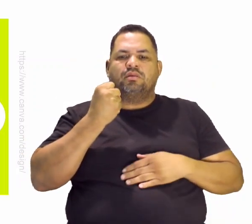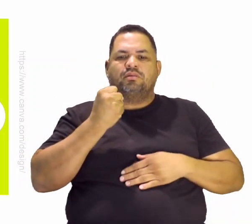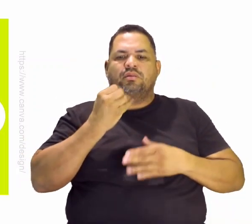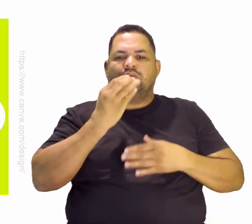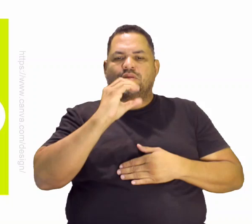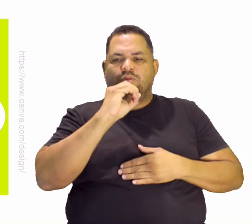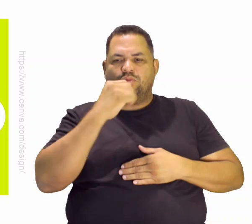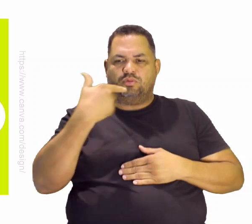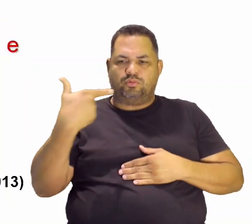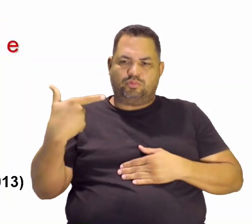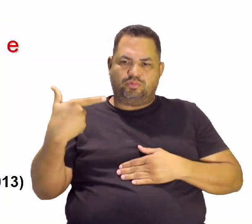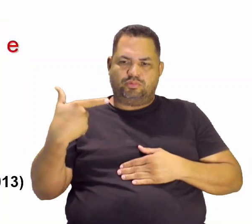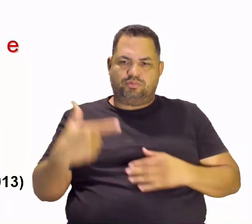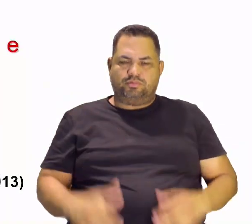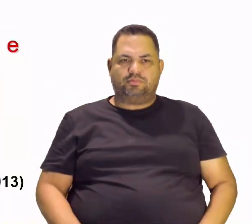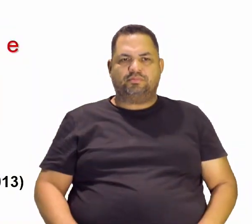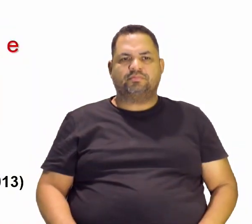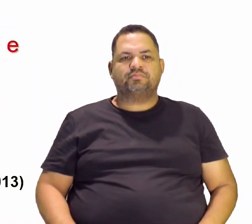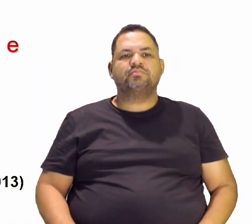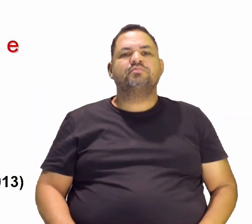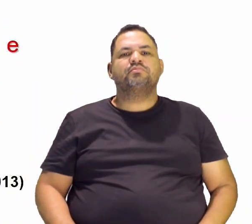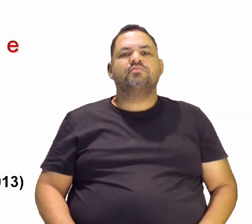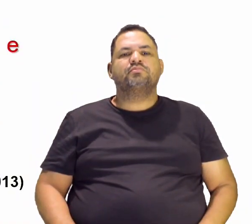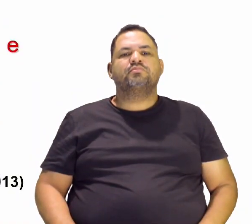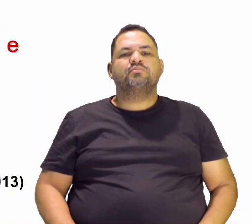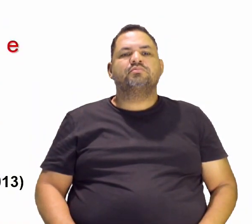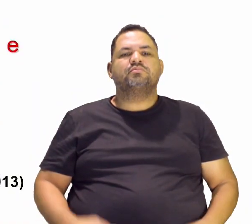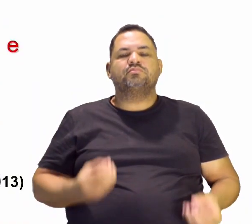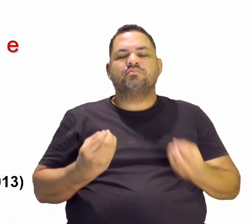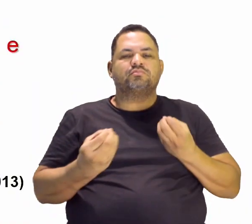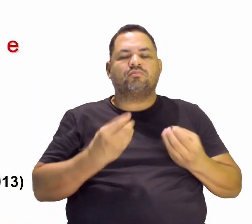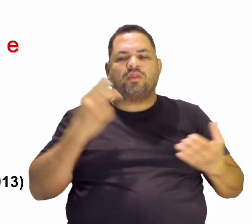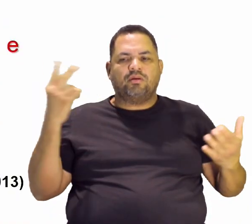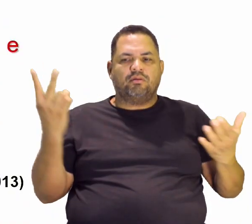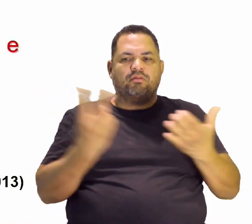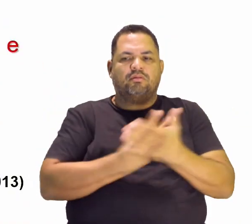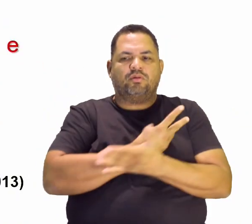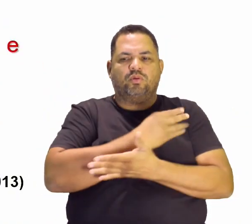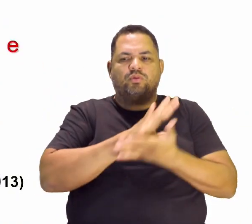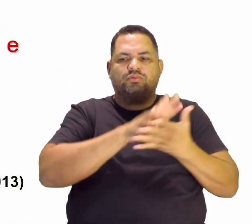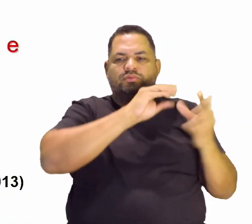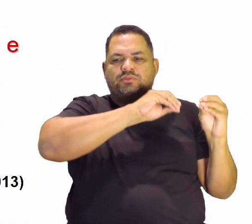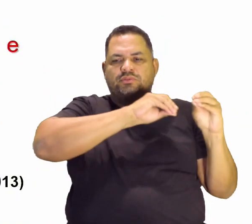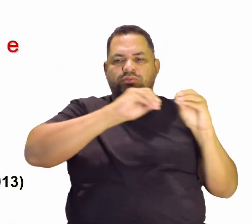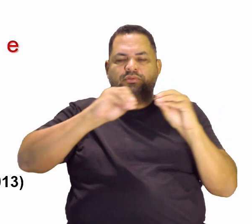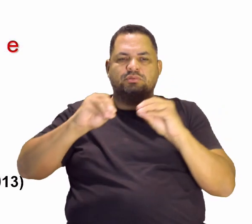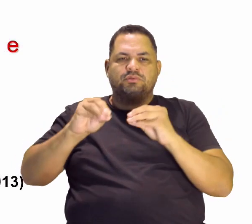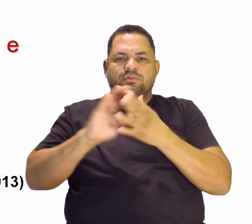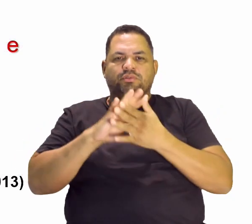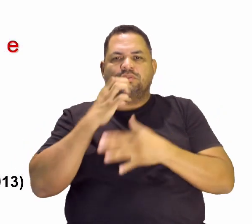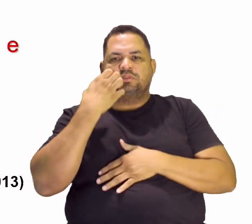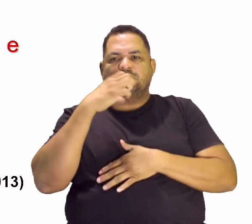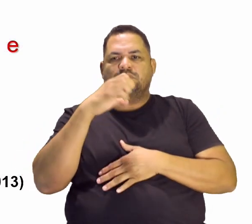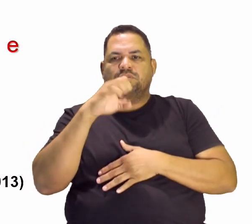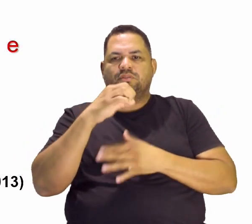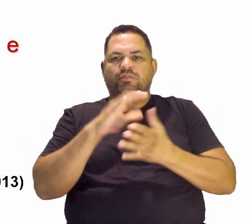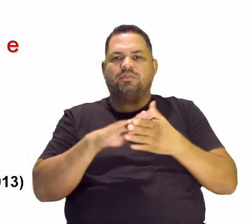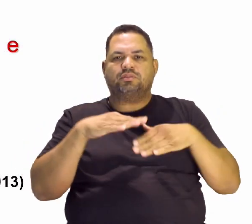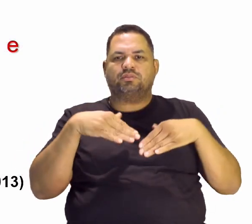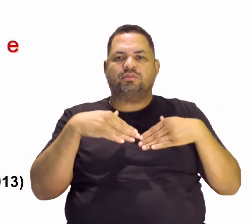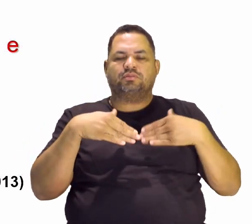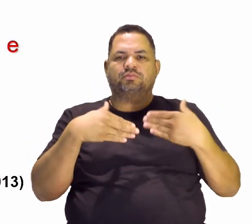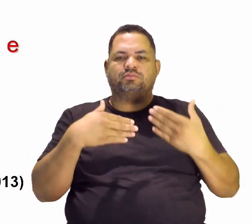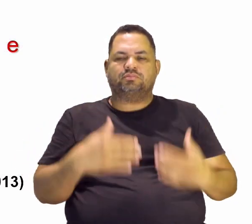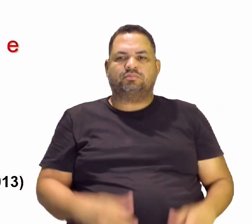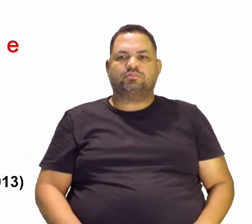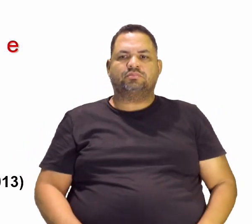mitocôndria, ok? Como que acontece, então, essa transferência de energia, né,